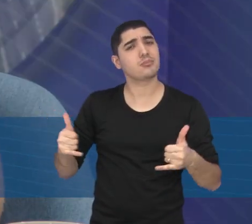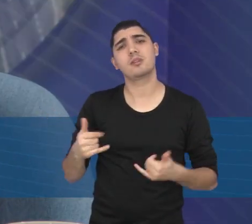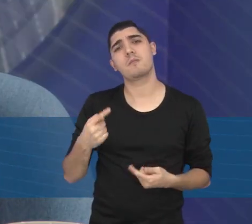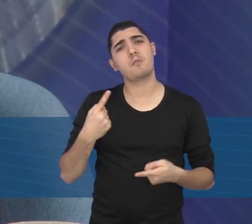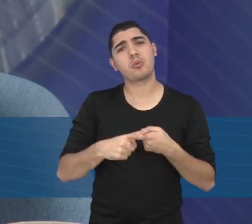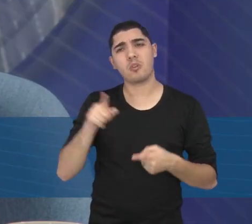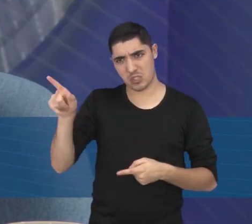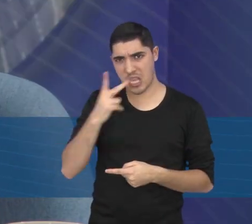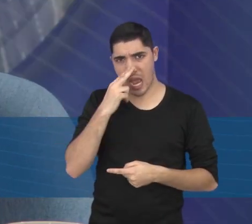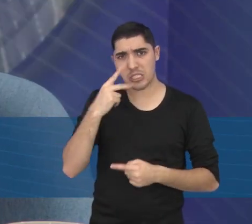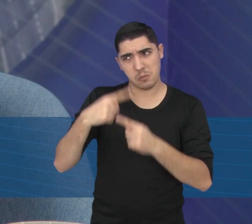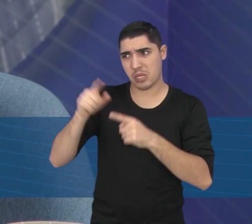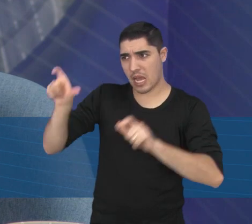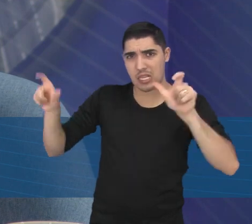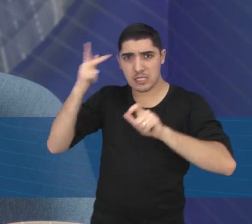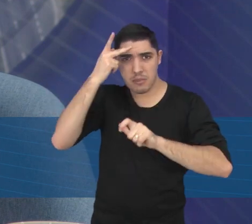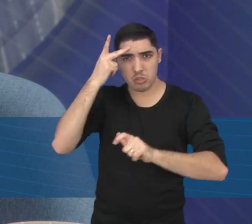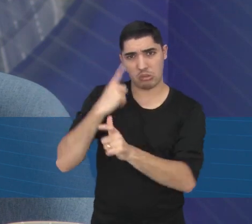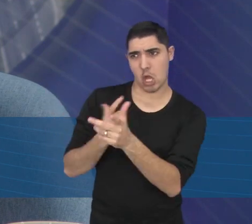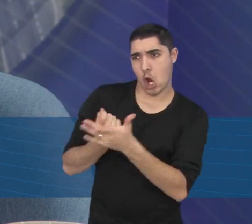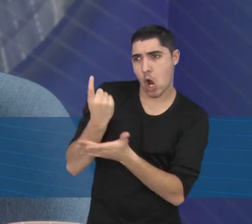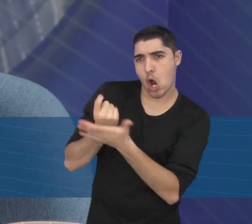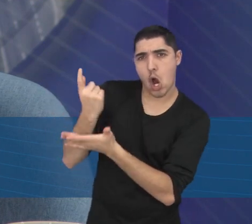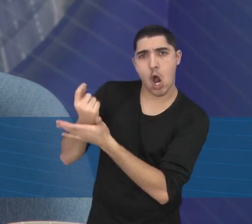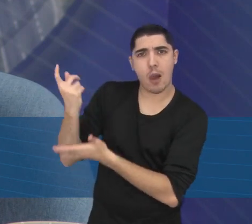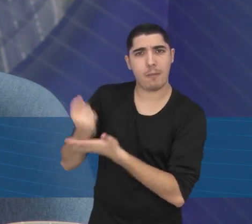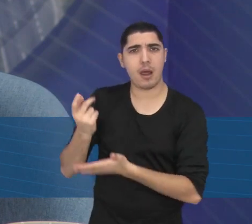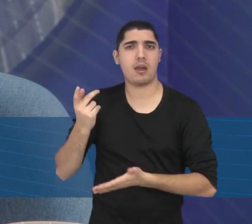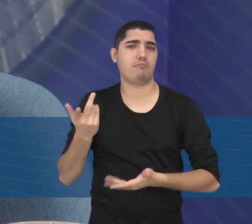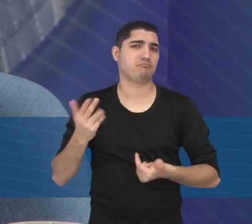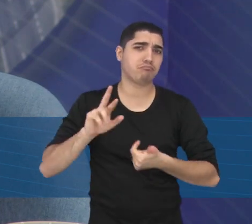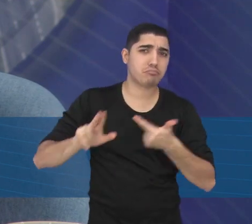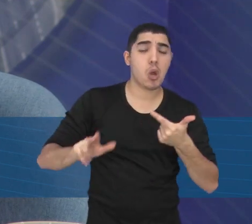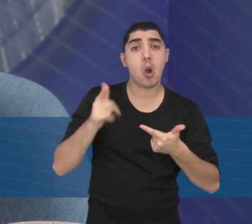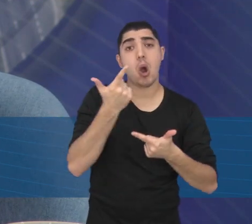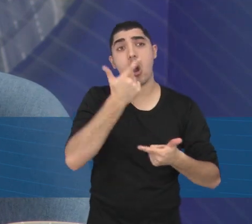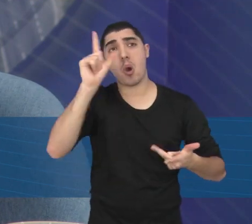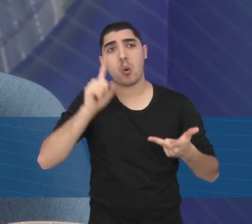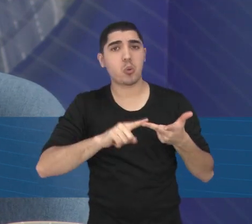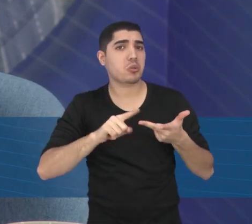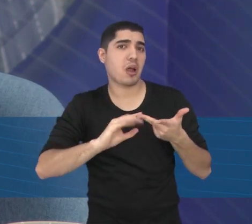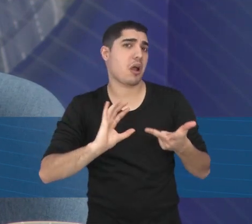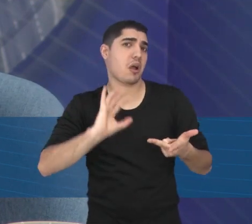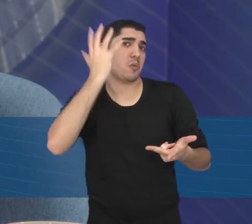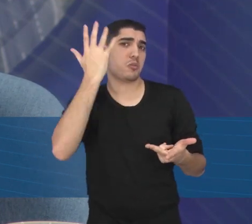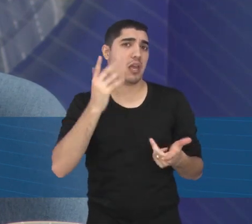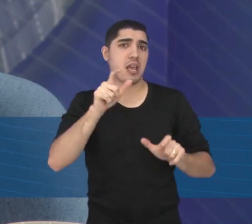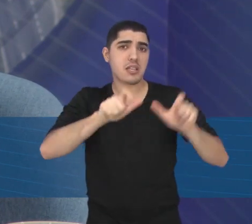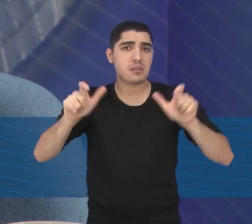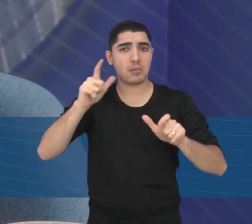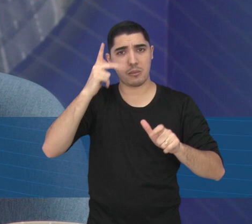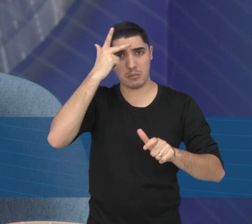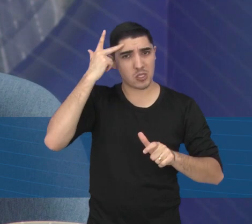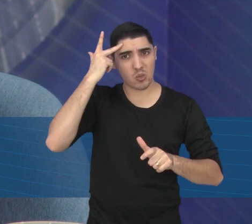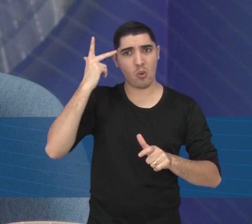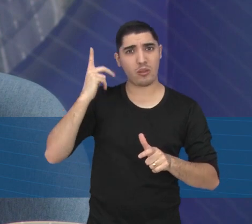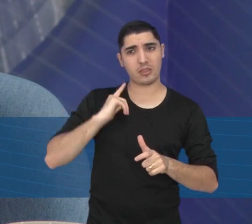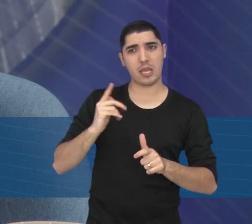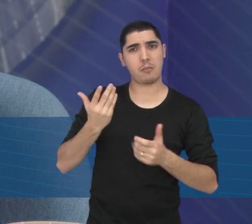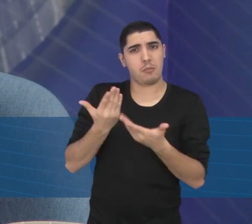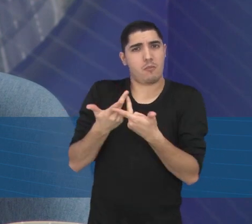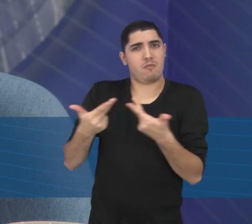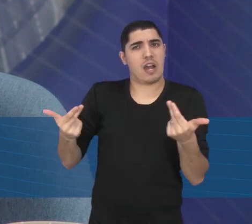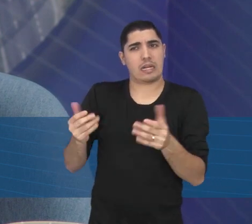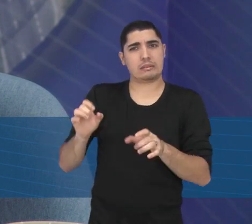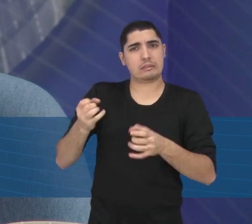maçante ao consumo também. Vocês acham que algum outro ponto é preponderante nesse sentido para a gente ter esses índices tão altos aqui